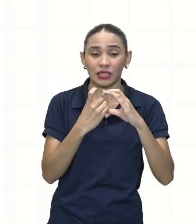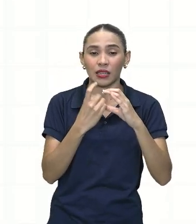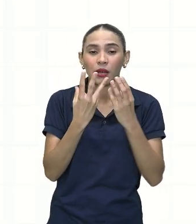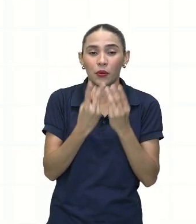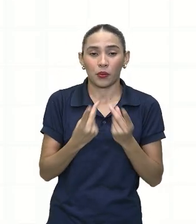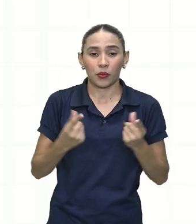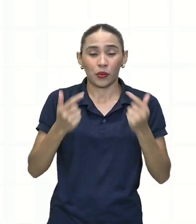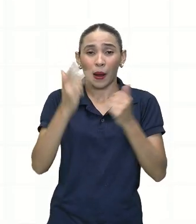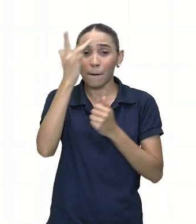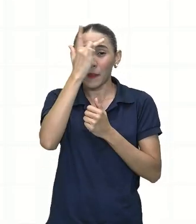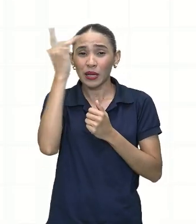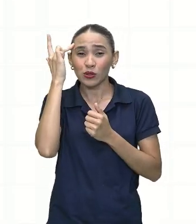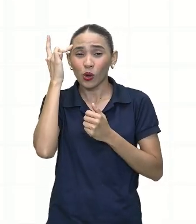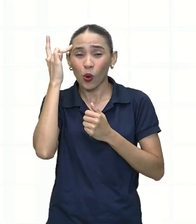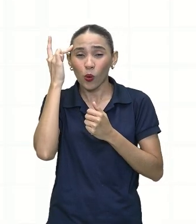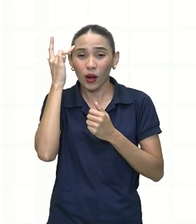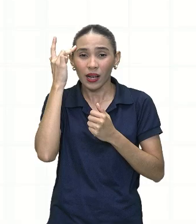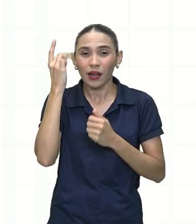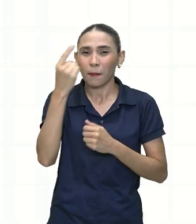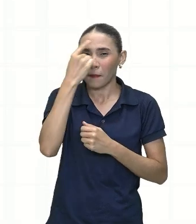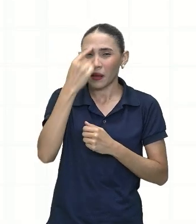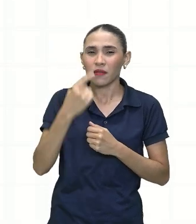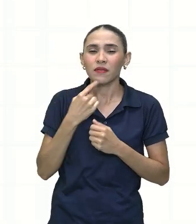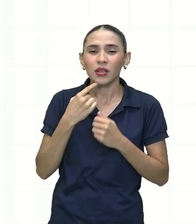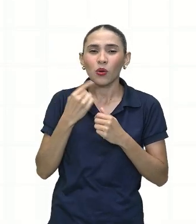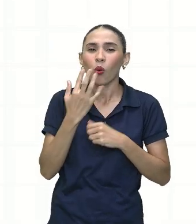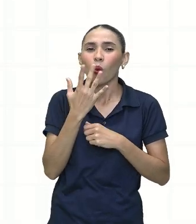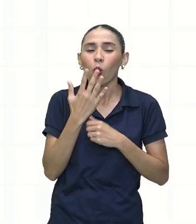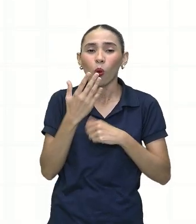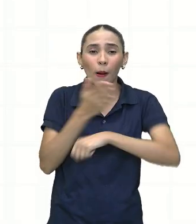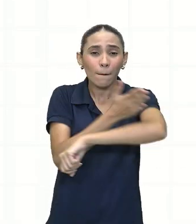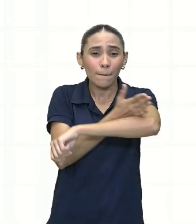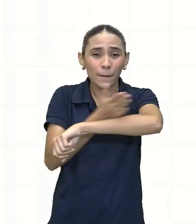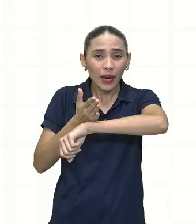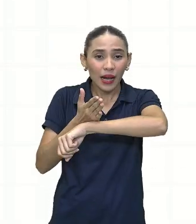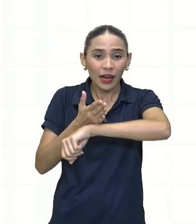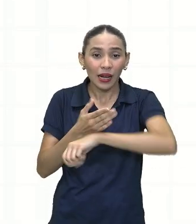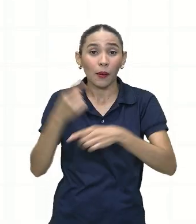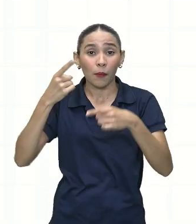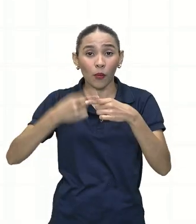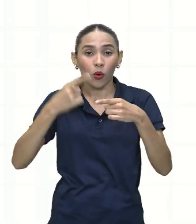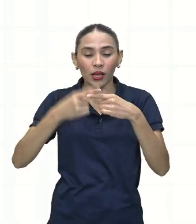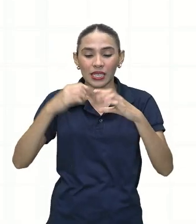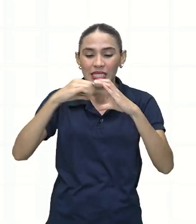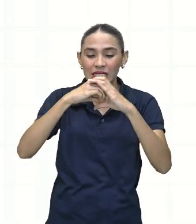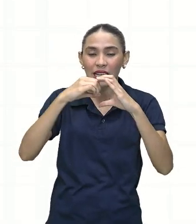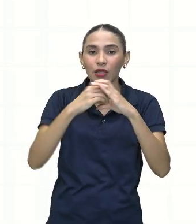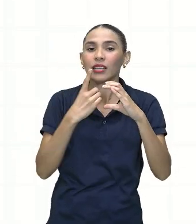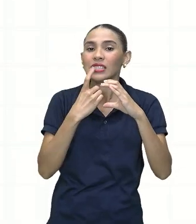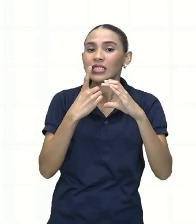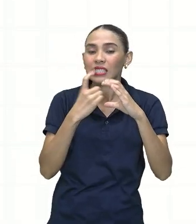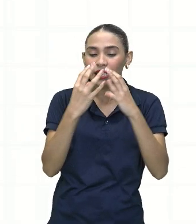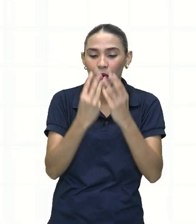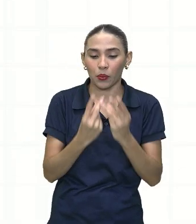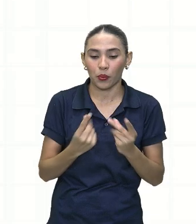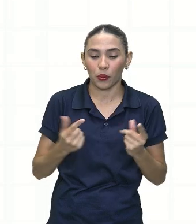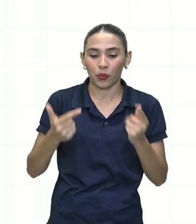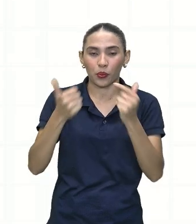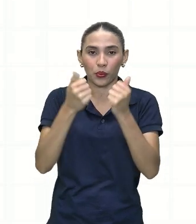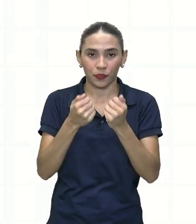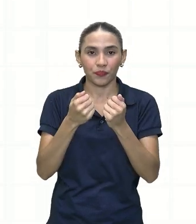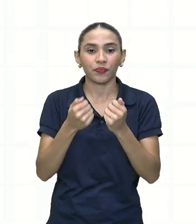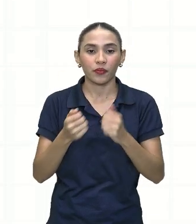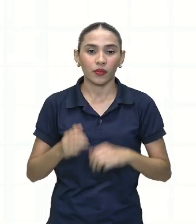das características da doença. Tá destruindo as hemácias, que são essas células que dão cor ao nosso